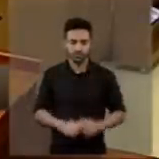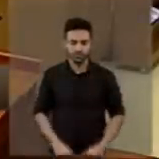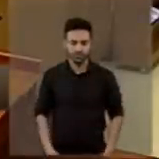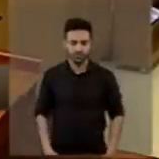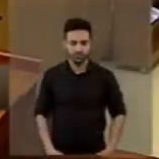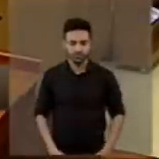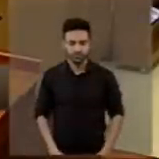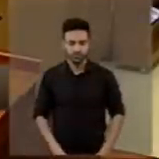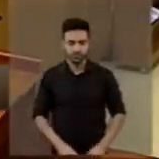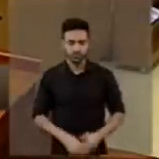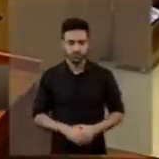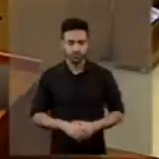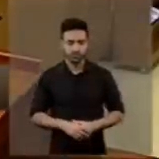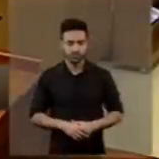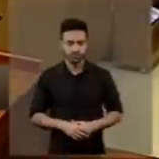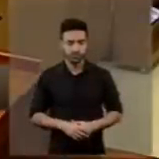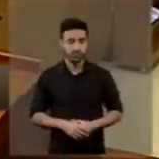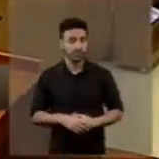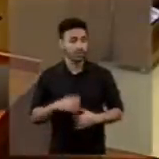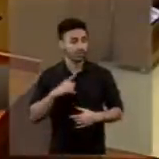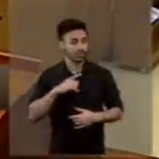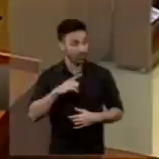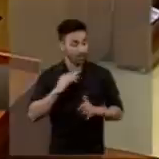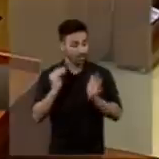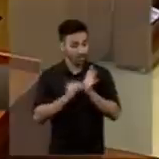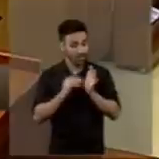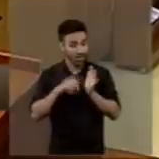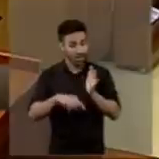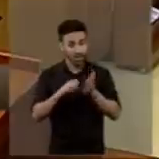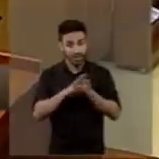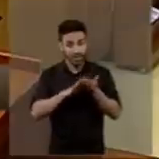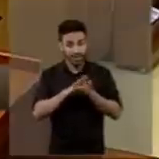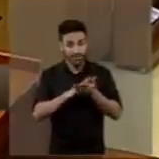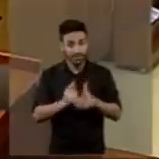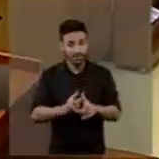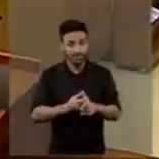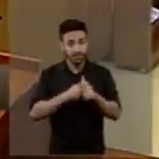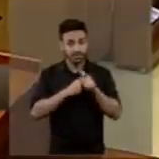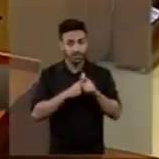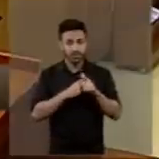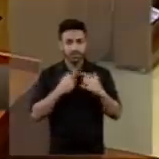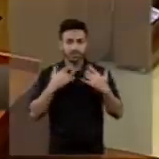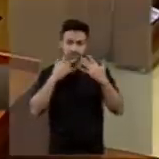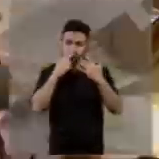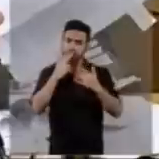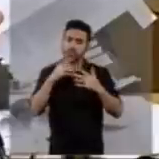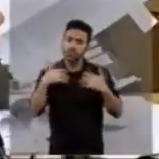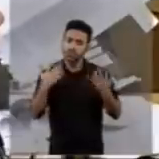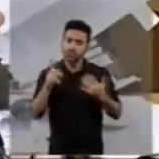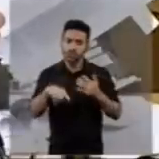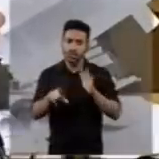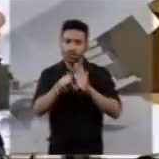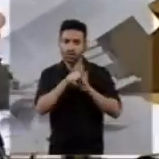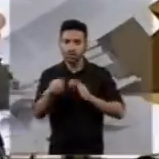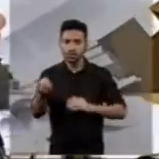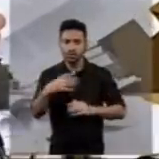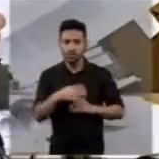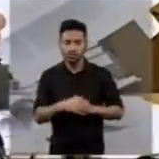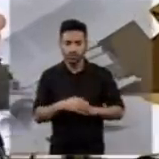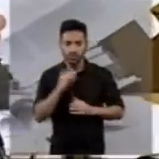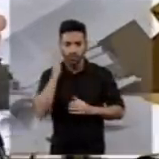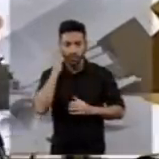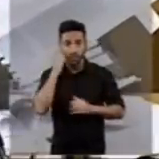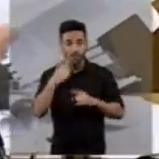Eu não tenho a lei nova. Sem efeito suspensivo. Não, então deve ter sido a lei nova, porque